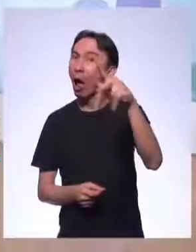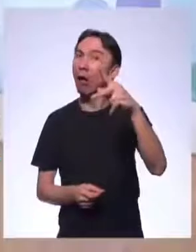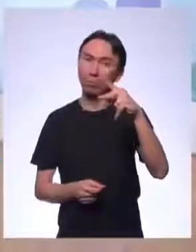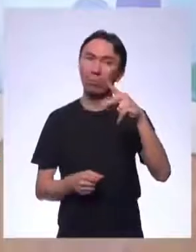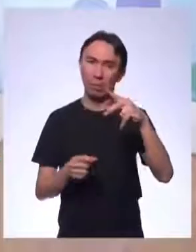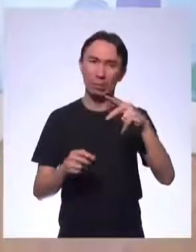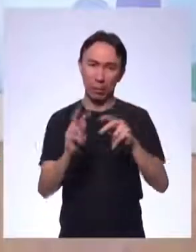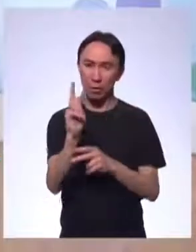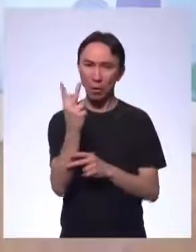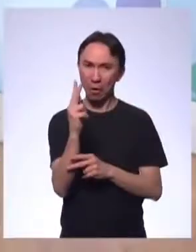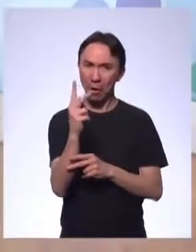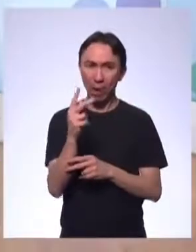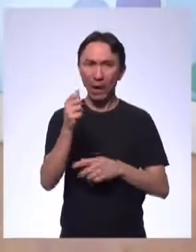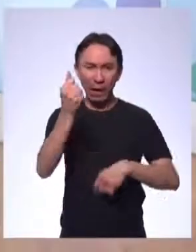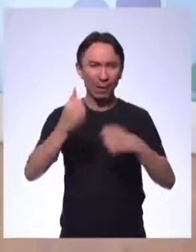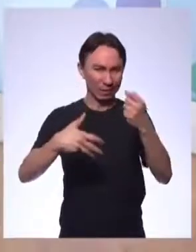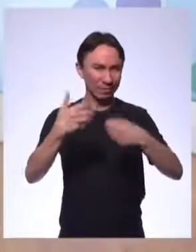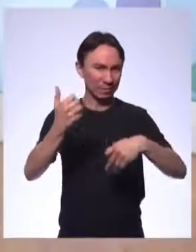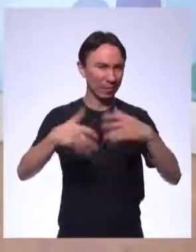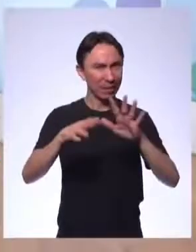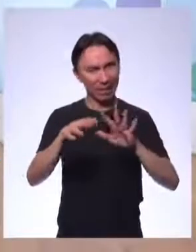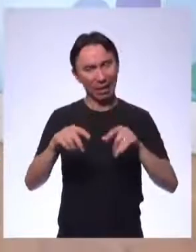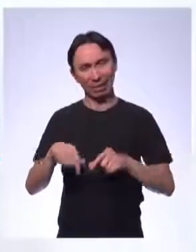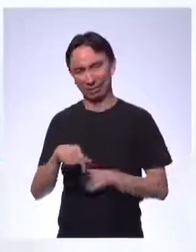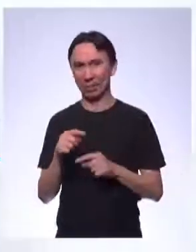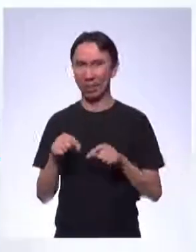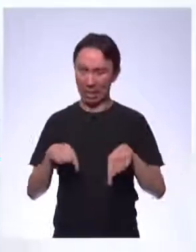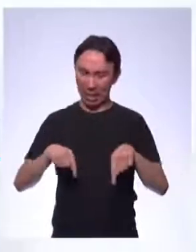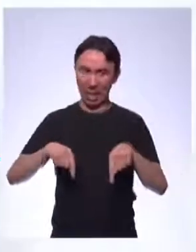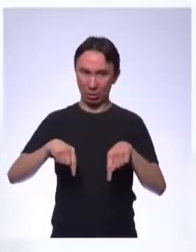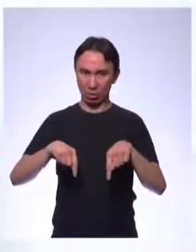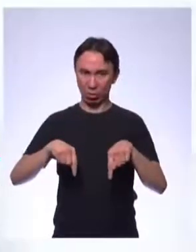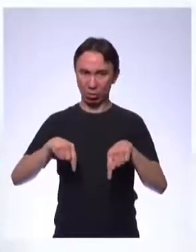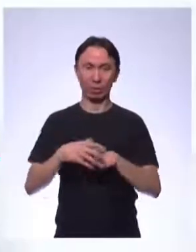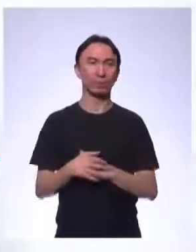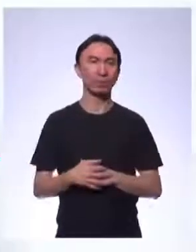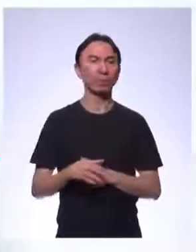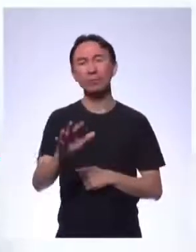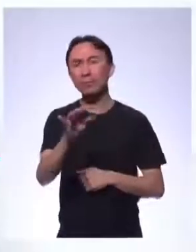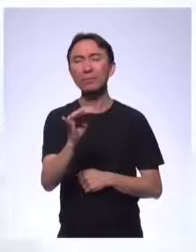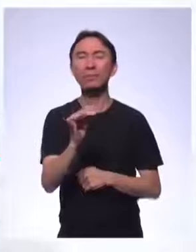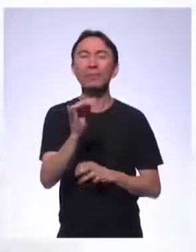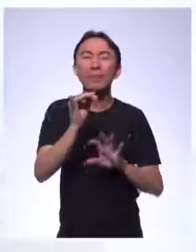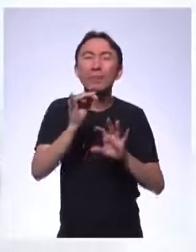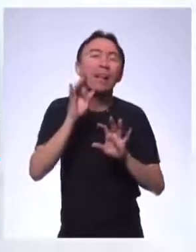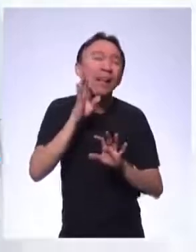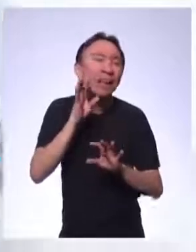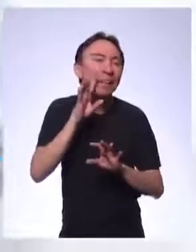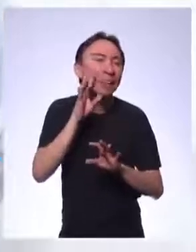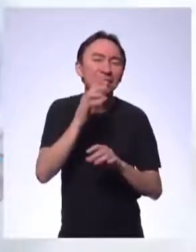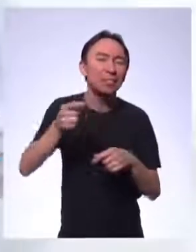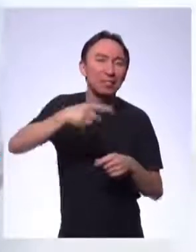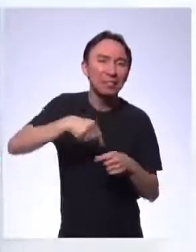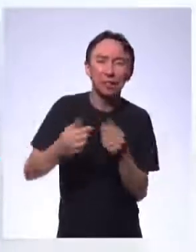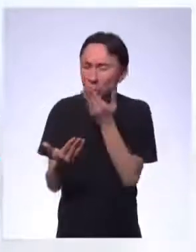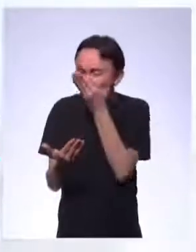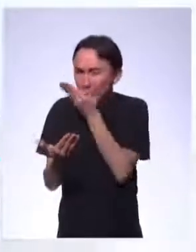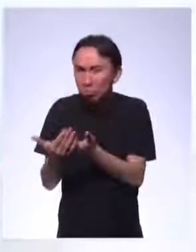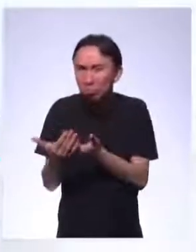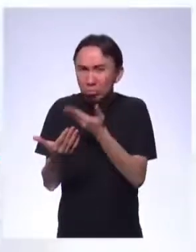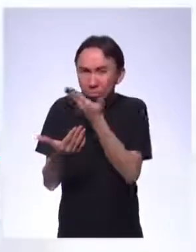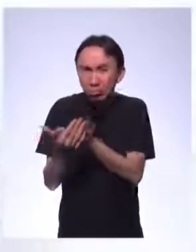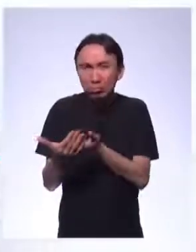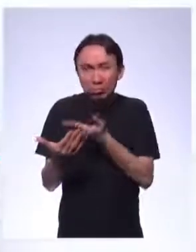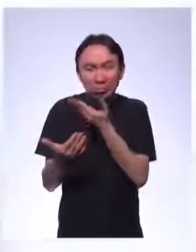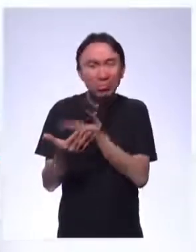história ocidental, né? Então, olha só que interessante, gente. A gente tem sempre esse hábito de estudar sobre a